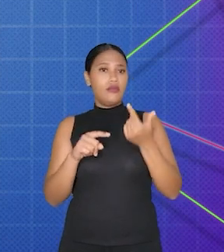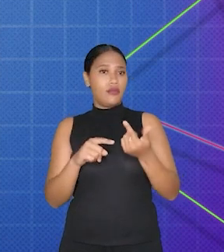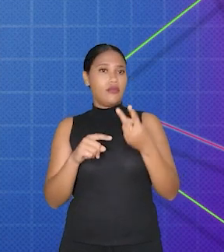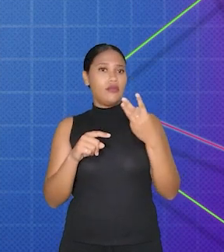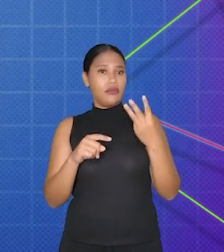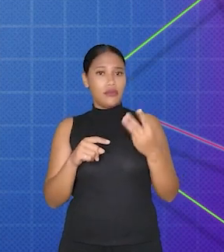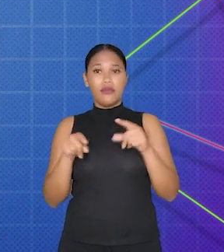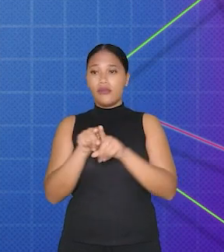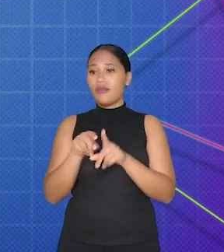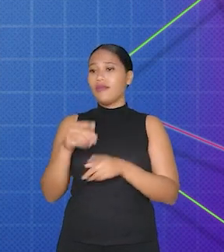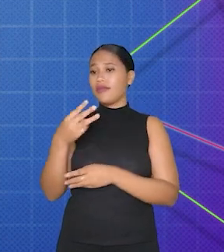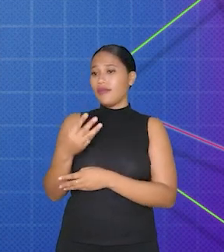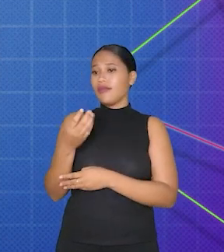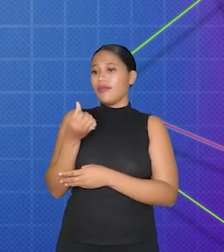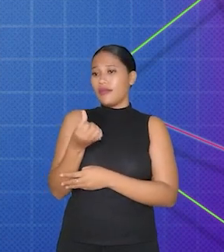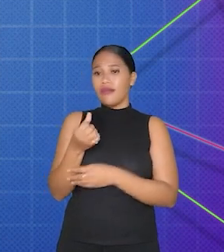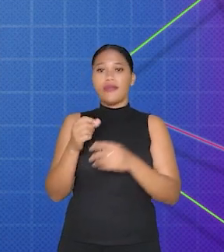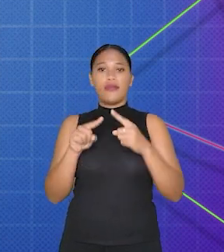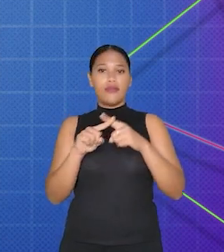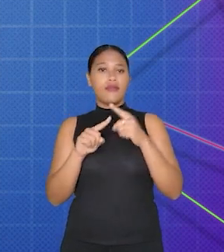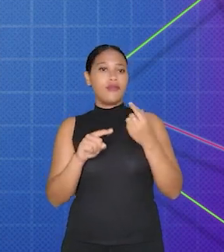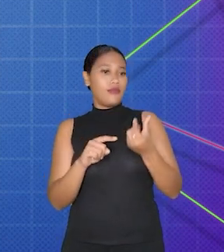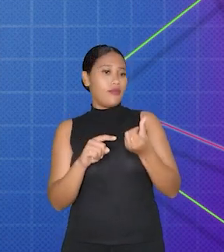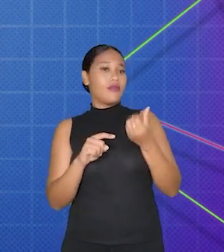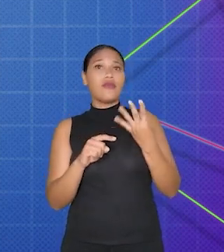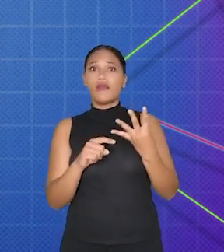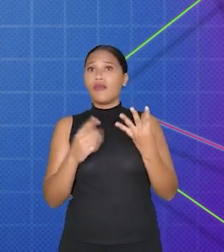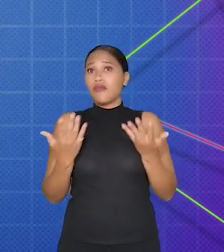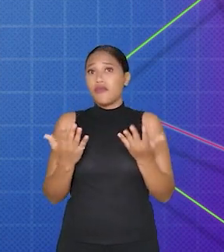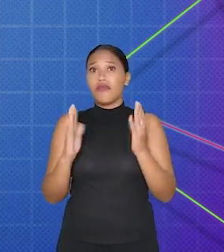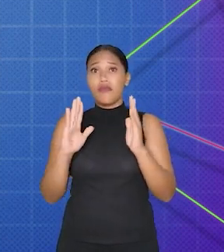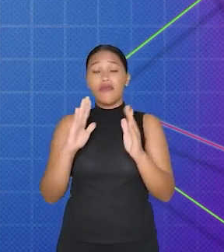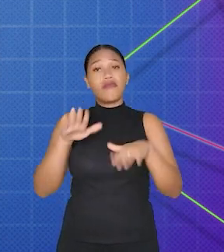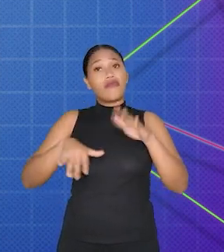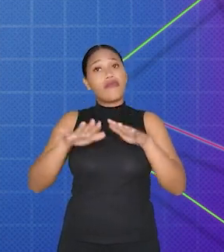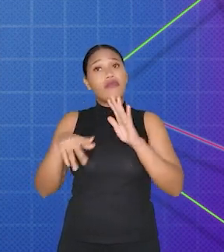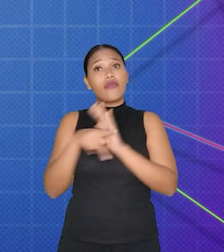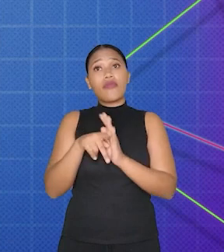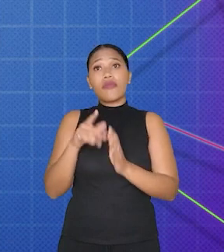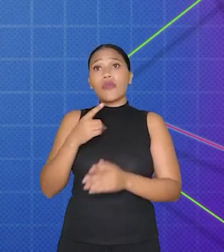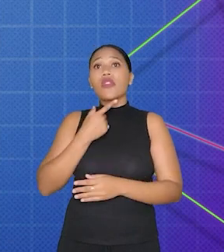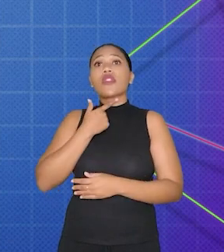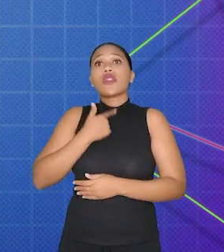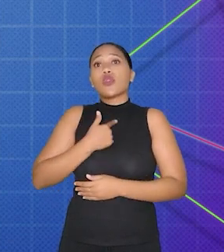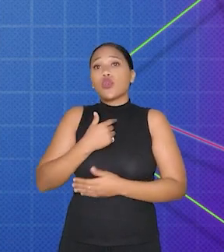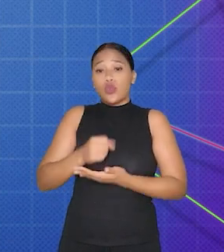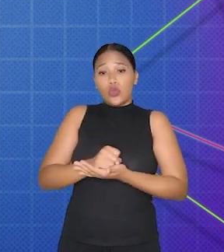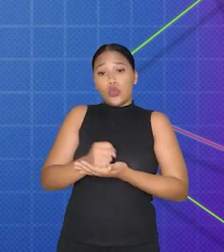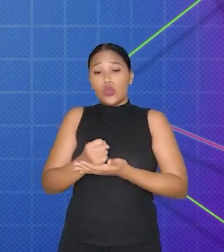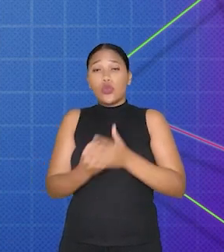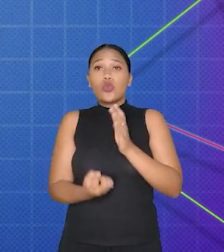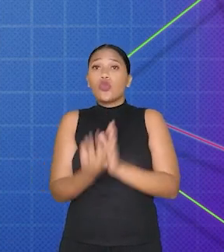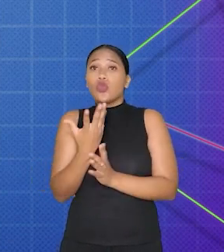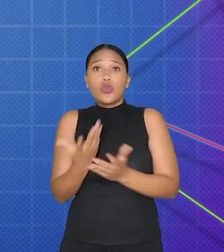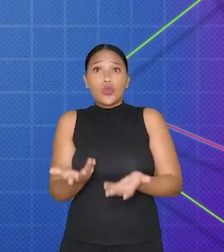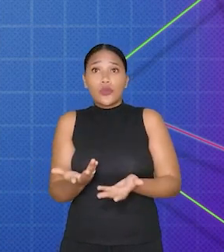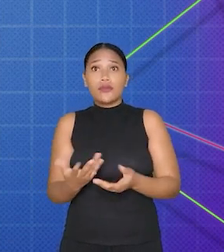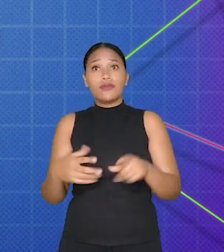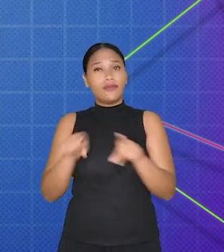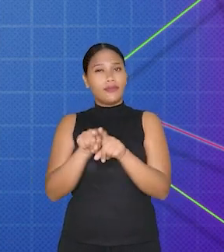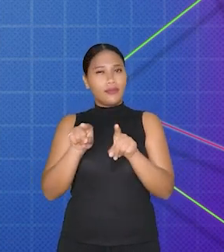e 64 por 64 pixels, mas isso pode variar dependendo do jogo e do estilo desejado pelo